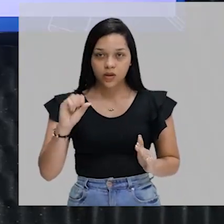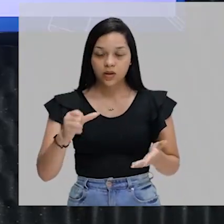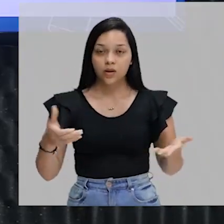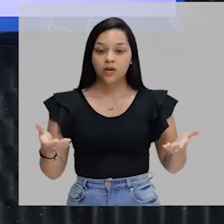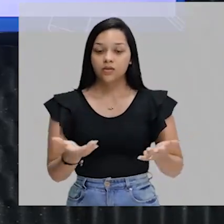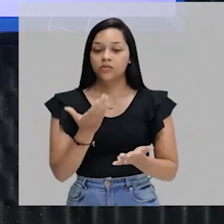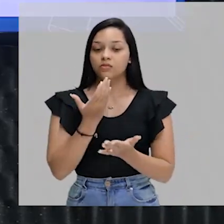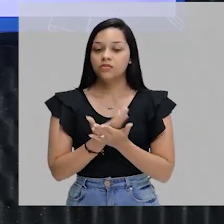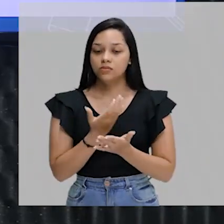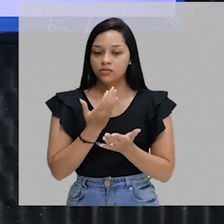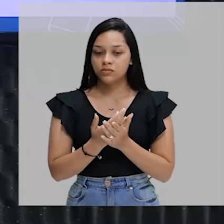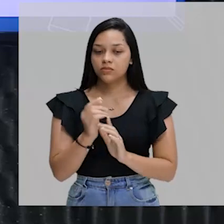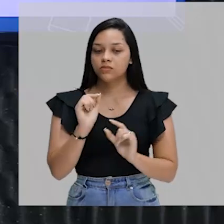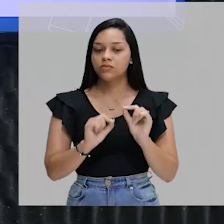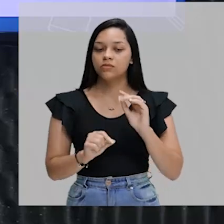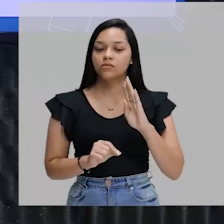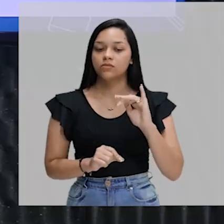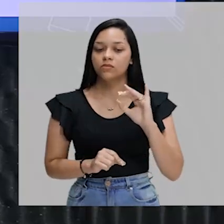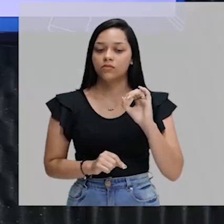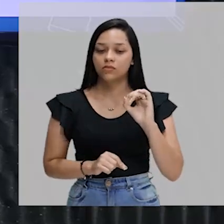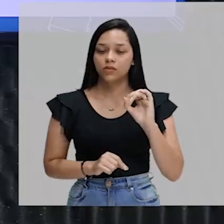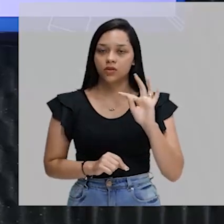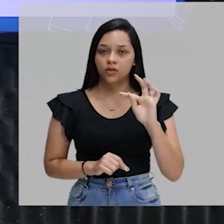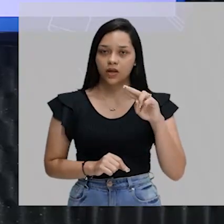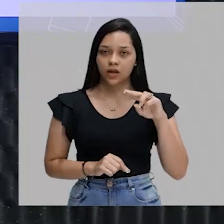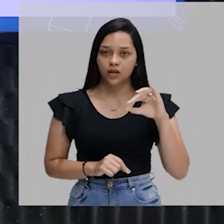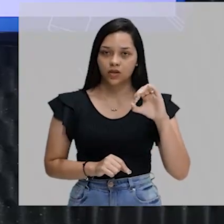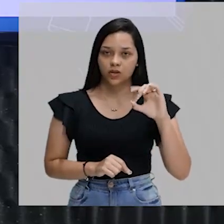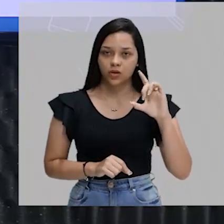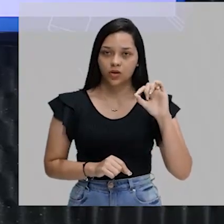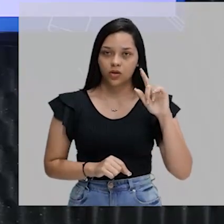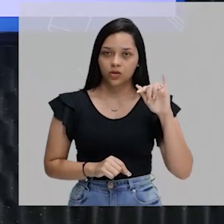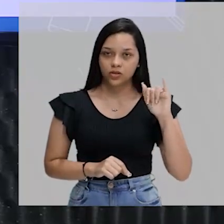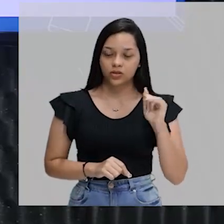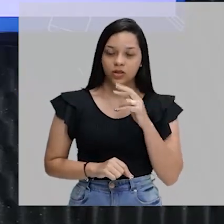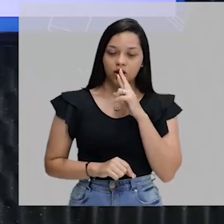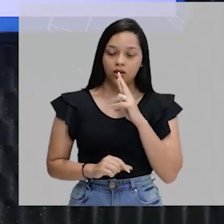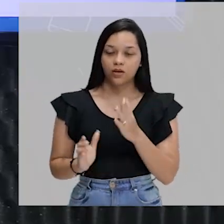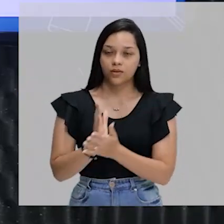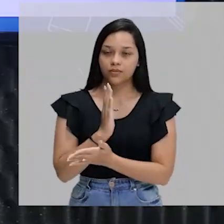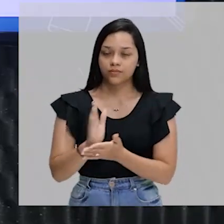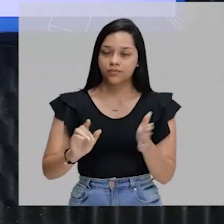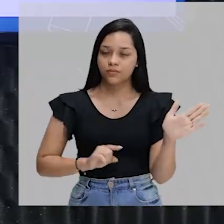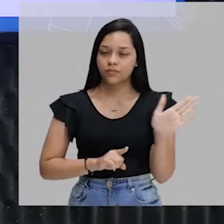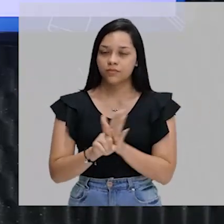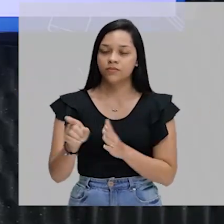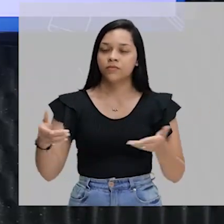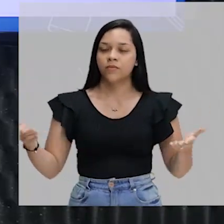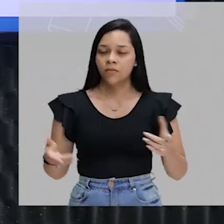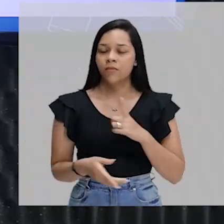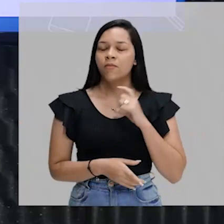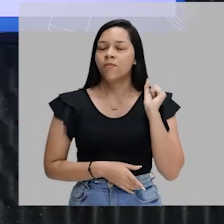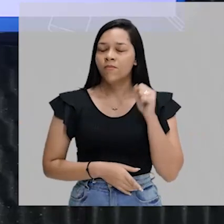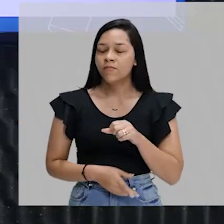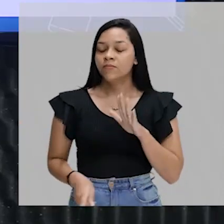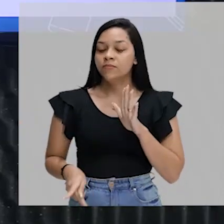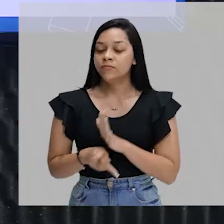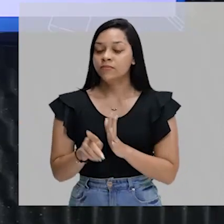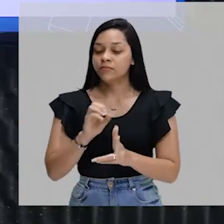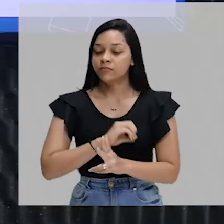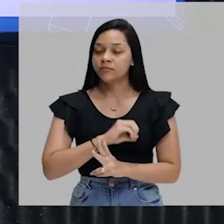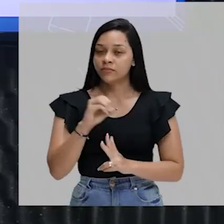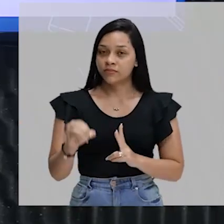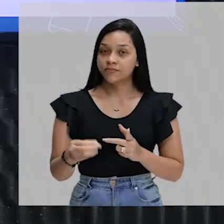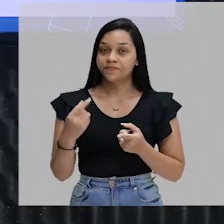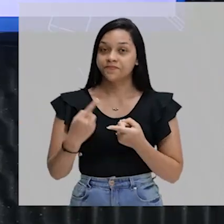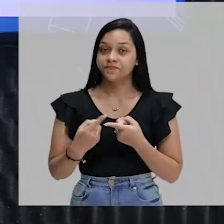aqui biotecnologia, vamos responder algumas questões, tá? Então, fiquem ligados que a gente vai pegar bastante questões de Enem,